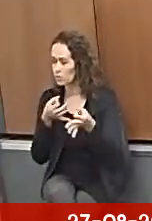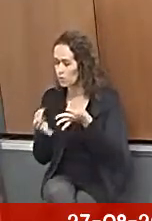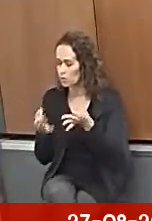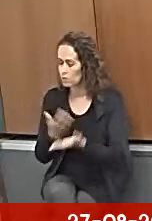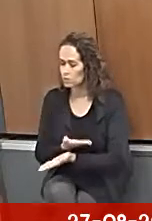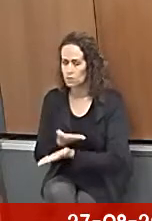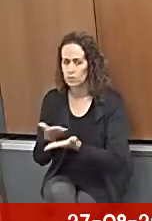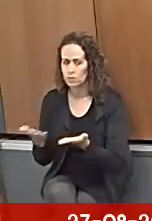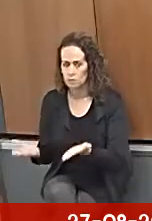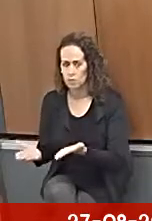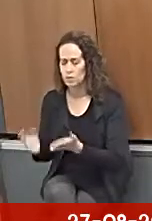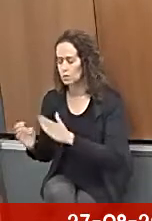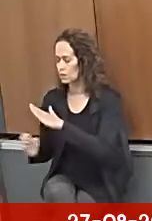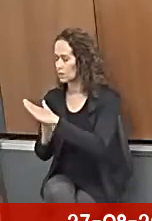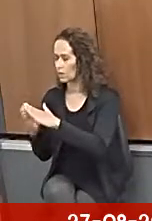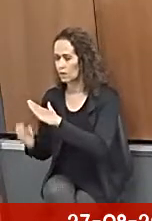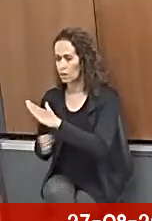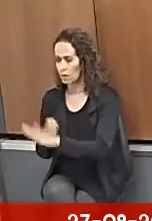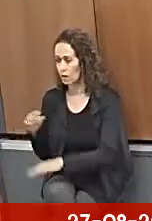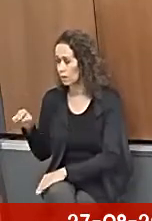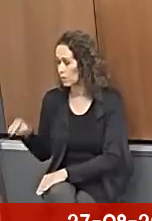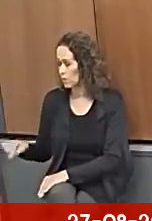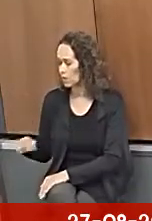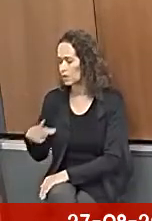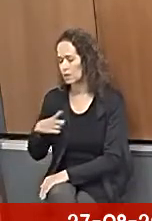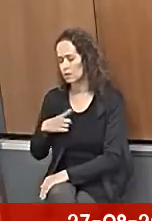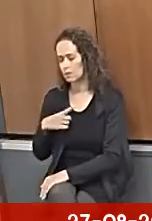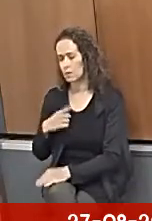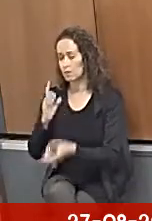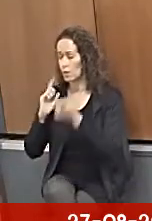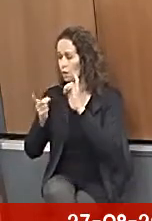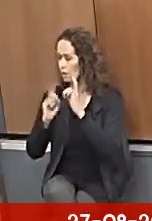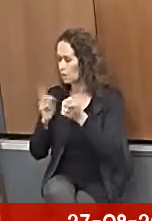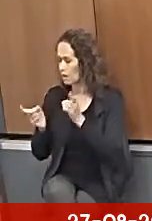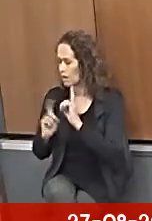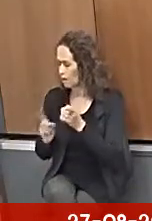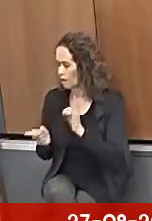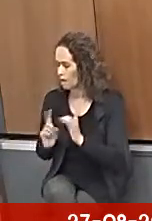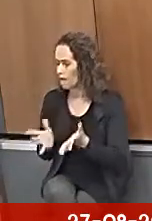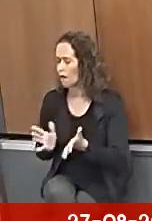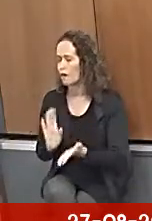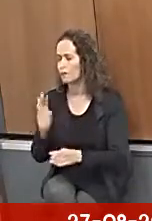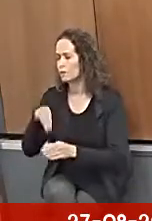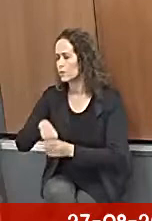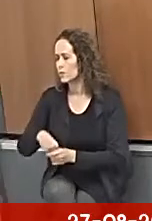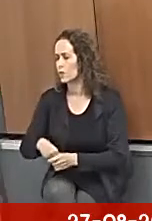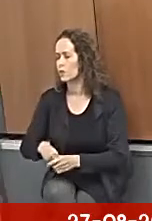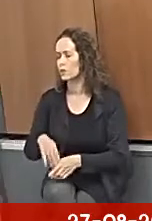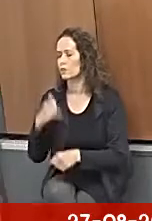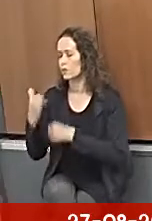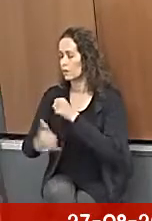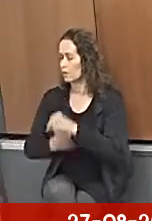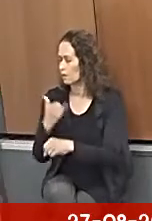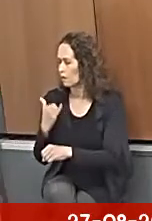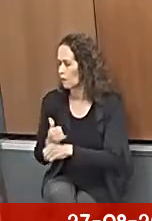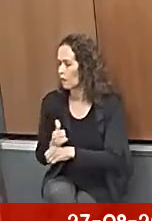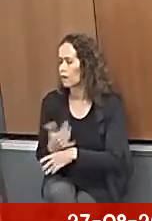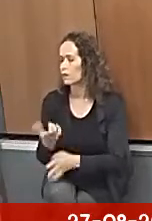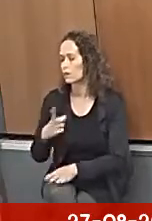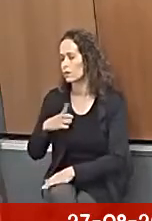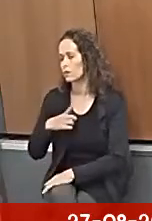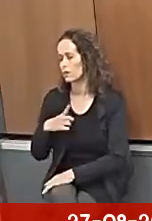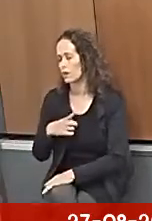vocês até o dia 12 né é um fórum abre isso dentro da internet pra que que tem alguém pra